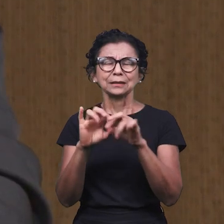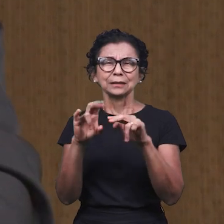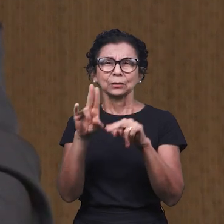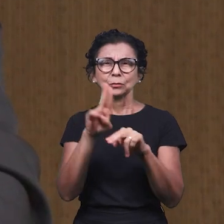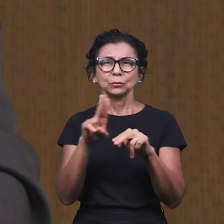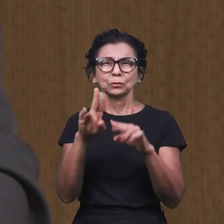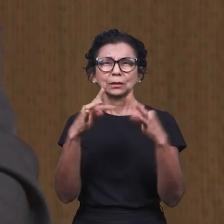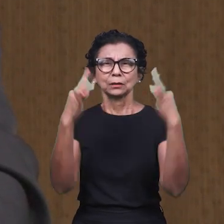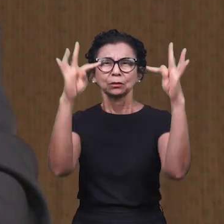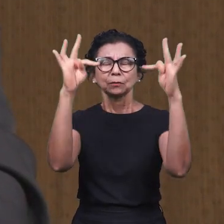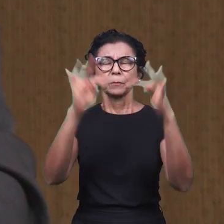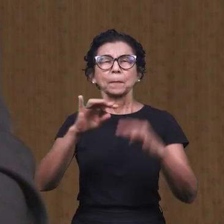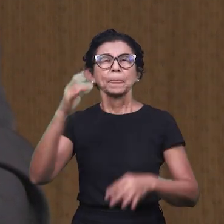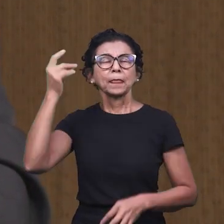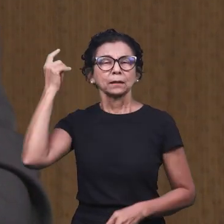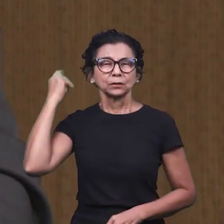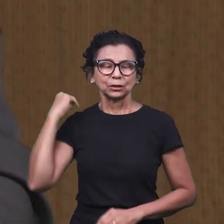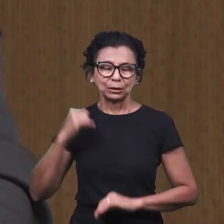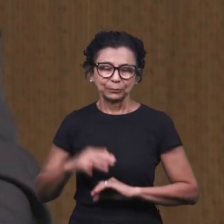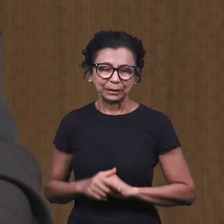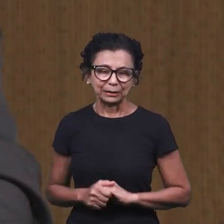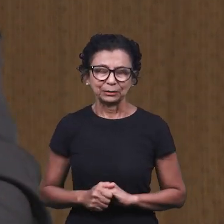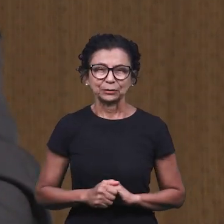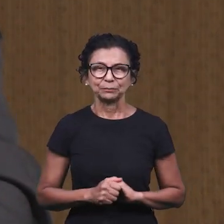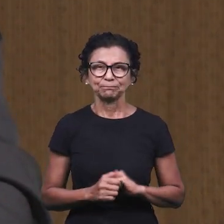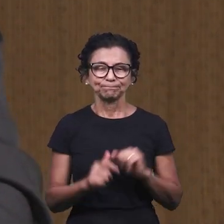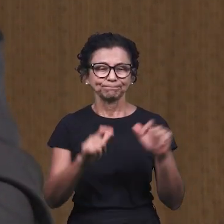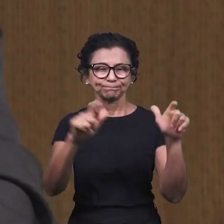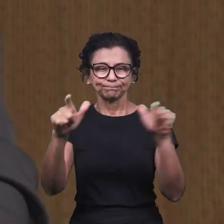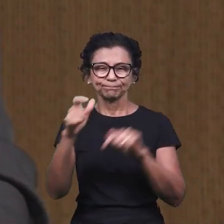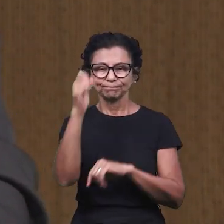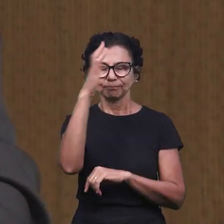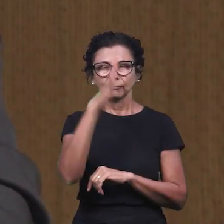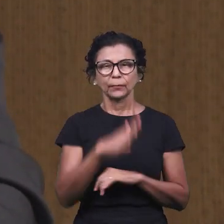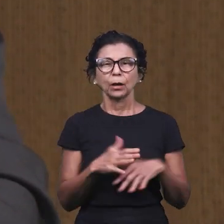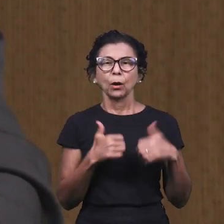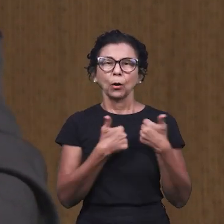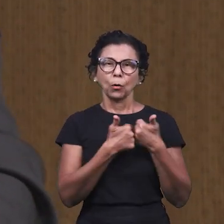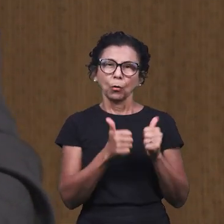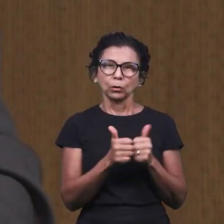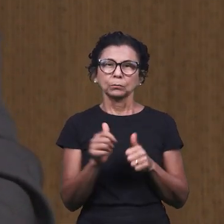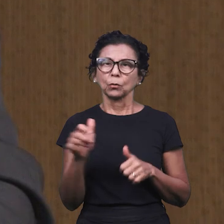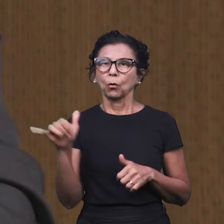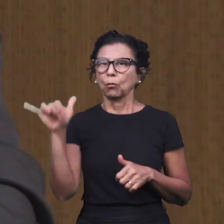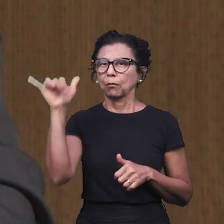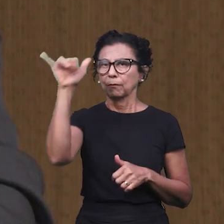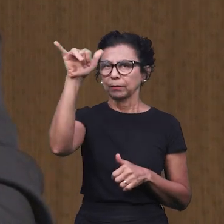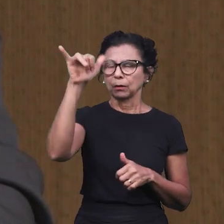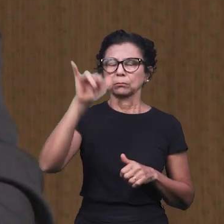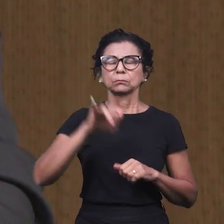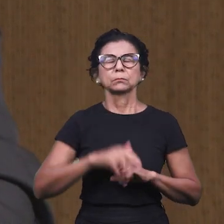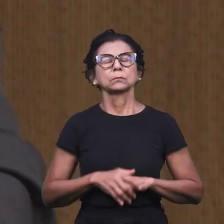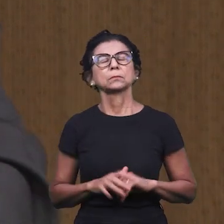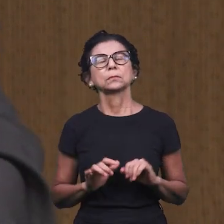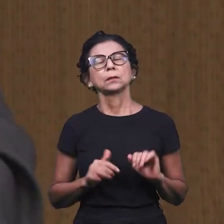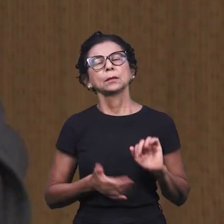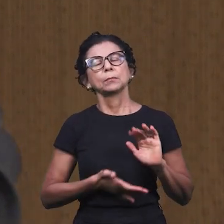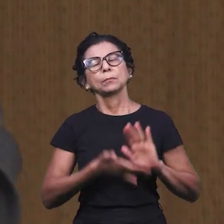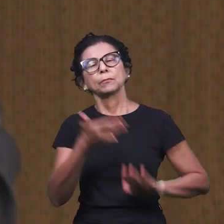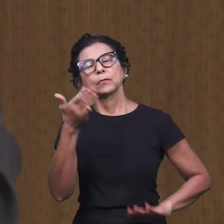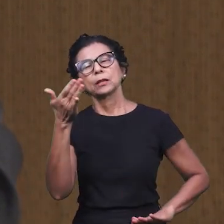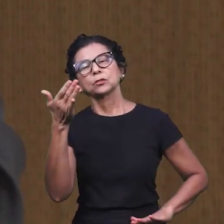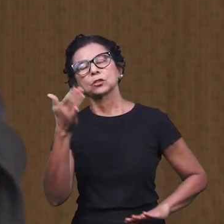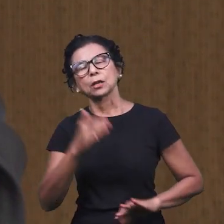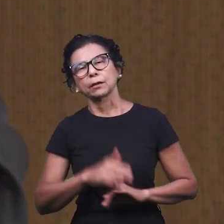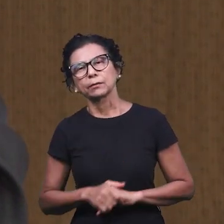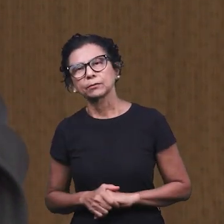facilidade. E por que eu ainda penso que a TV ela é muito importante, né? Tanto TV como satélite? Porque